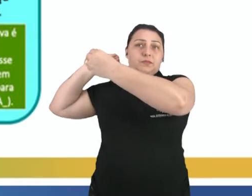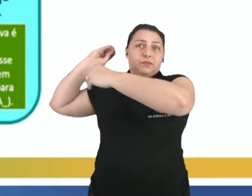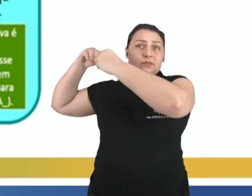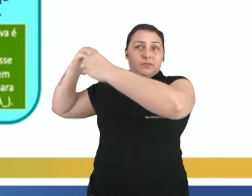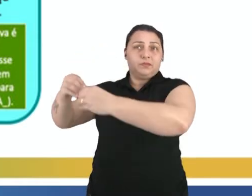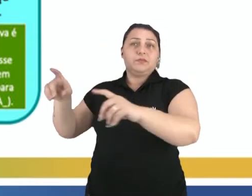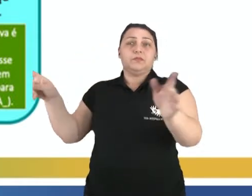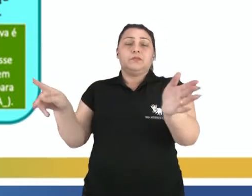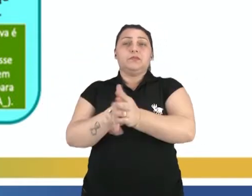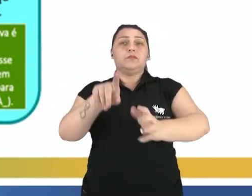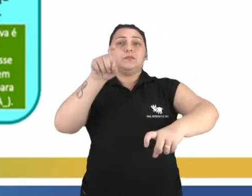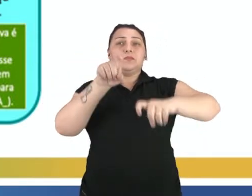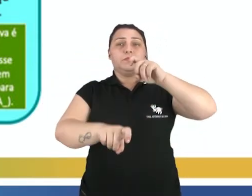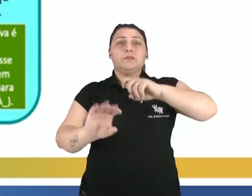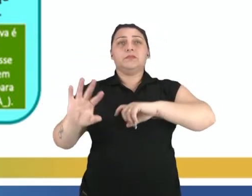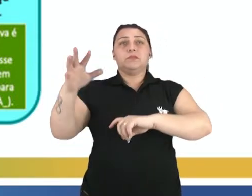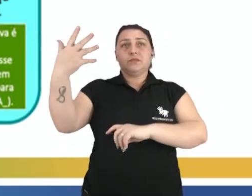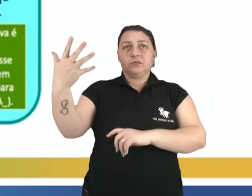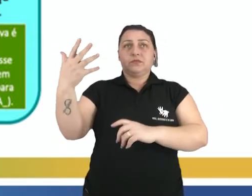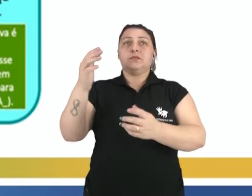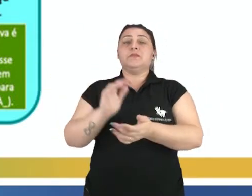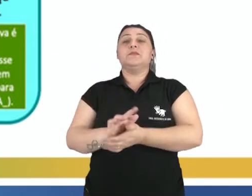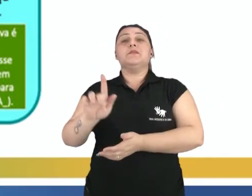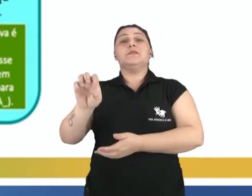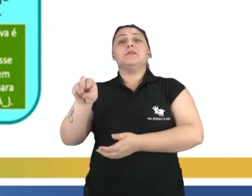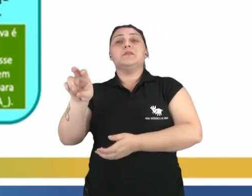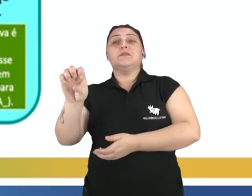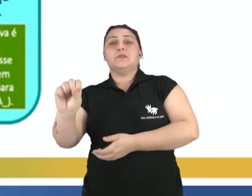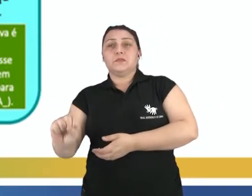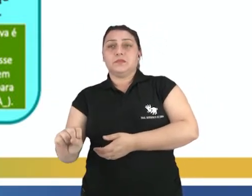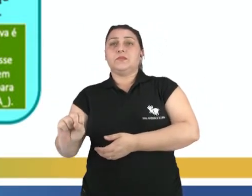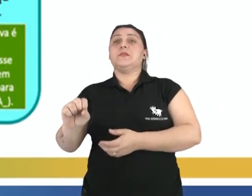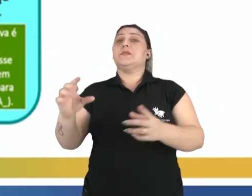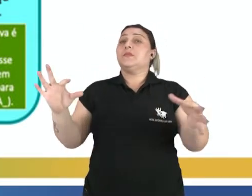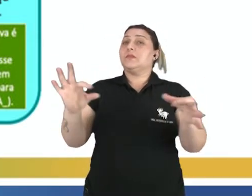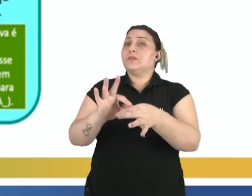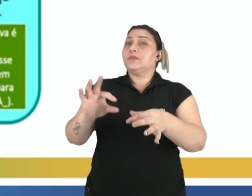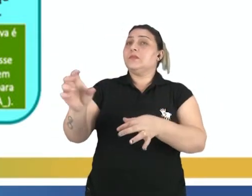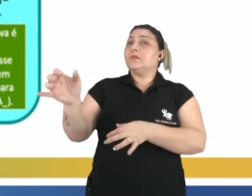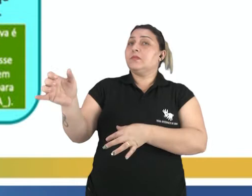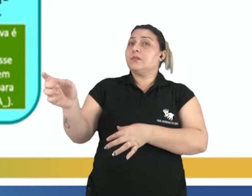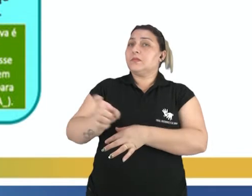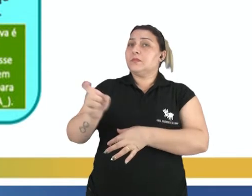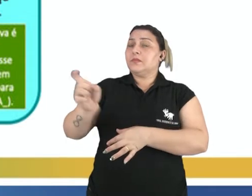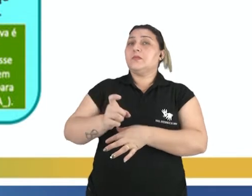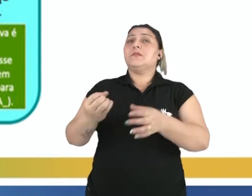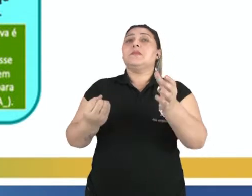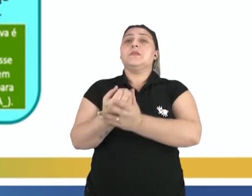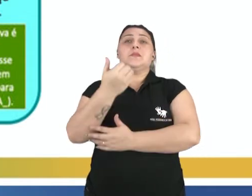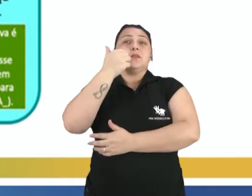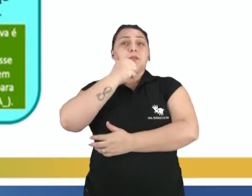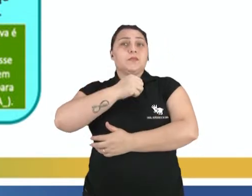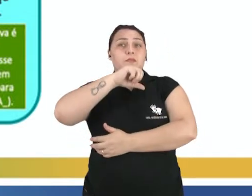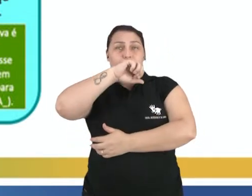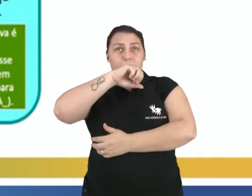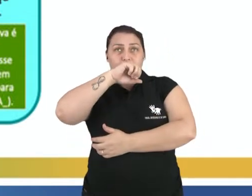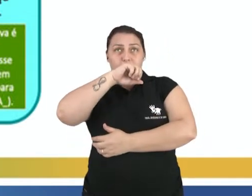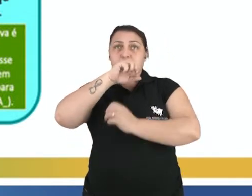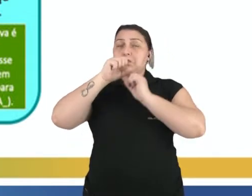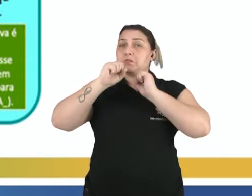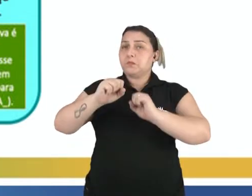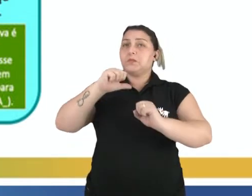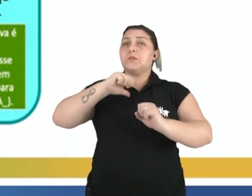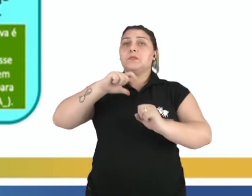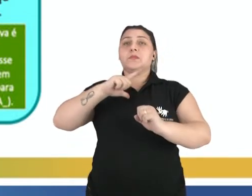sexo, ela ocorre quando o gene está ligado ao cromossomo X. Ela é de origem materna, geralmente